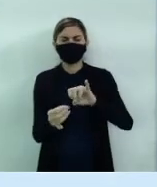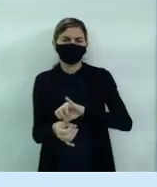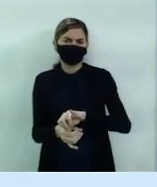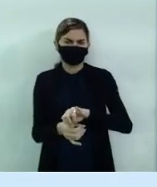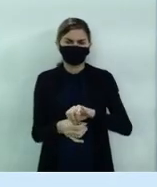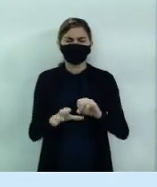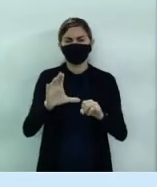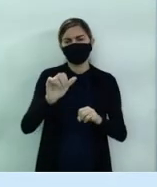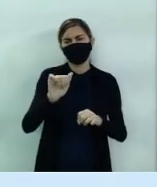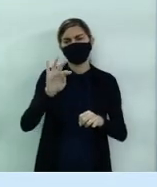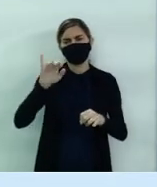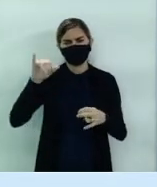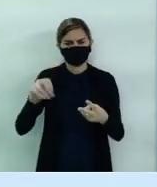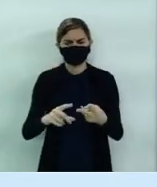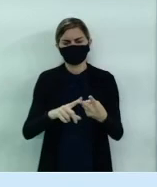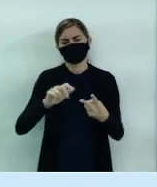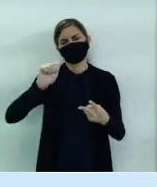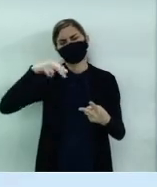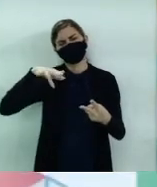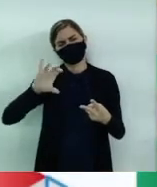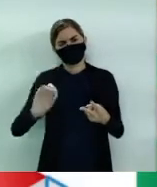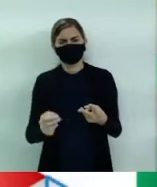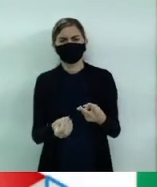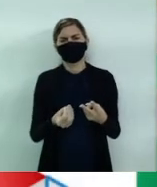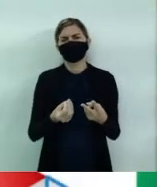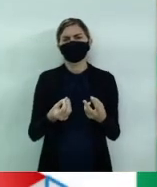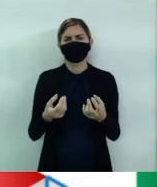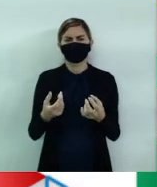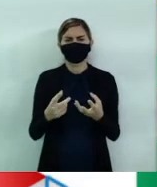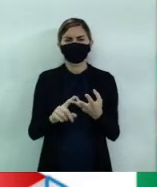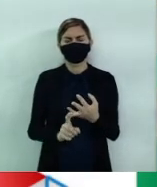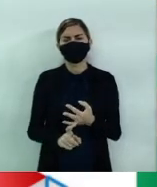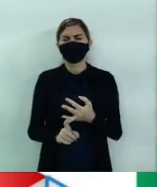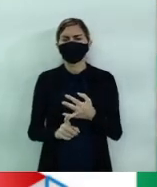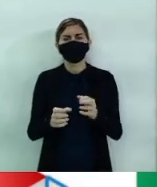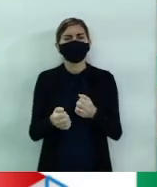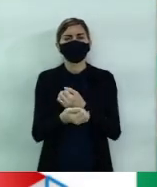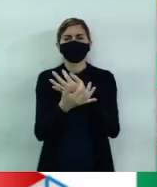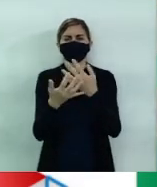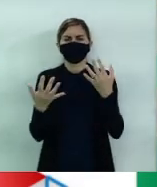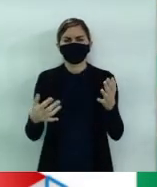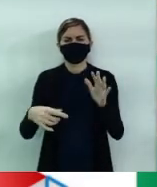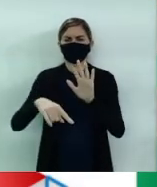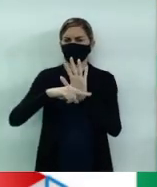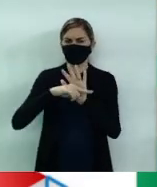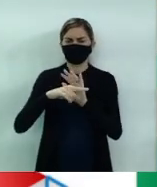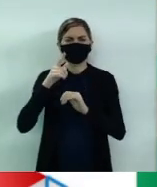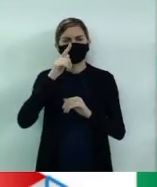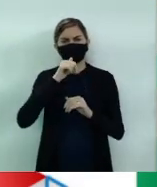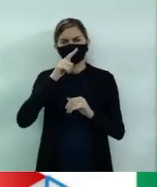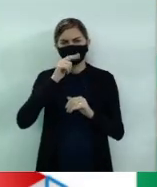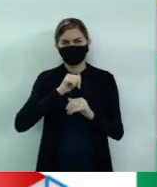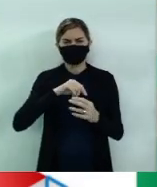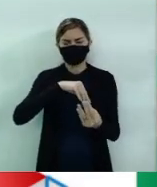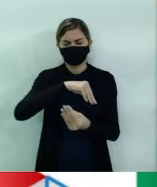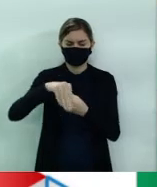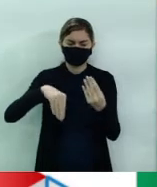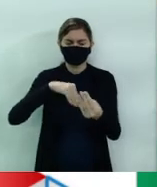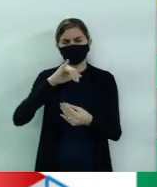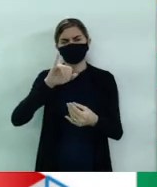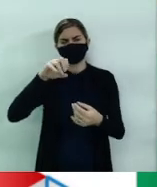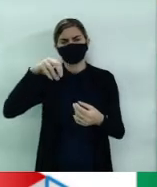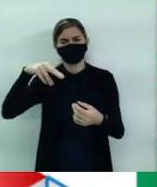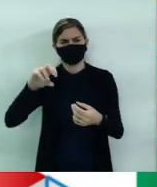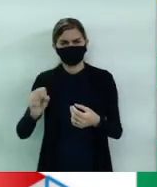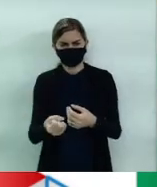Os cátions e os ânions, no caso que são os solvatados, né? Quando o polo negativo da água ela envolve os íons de